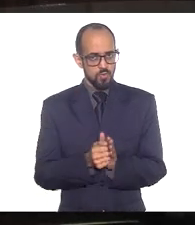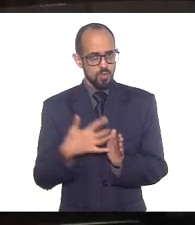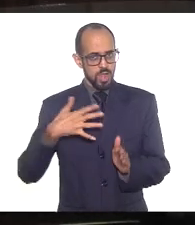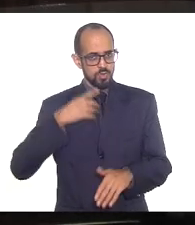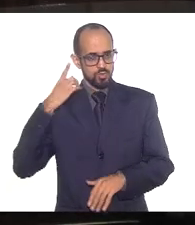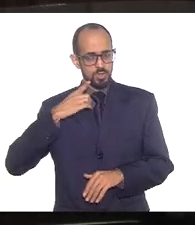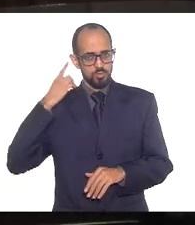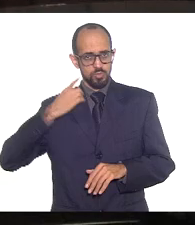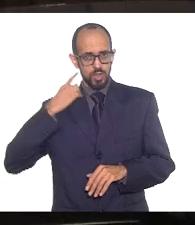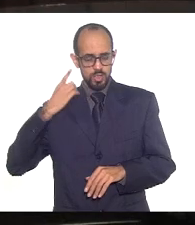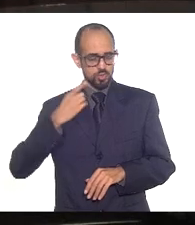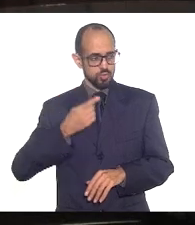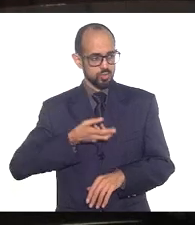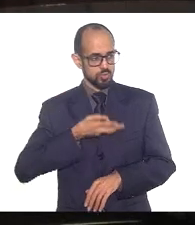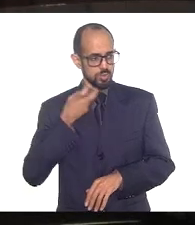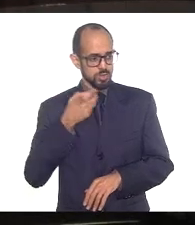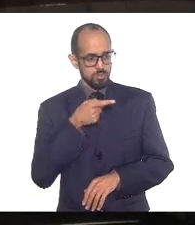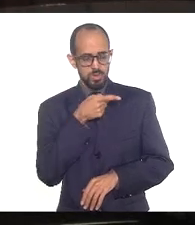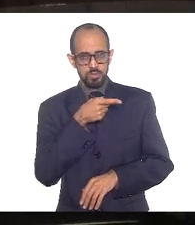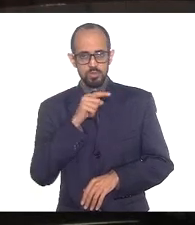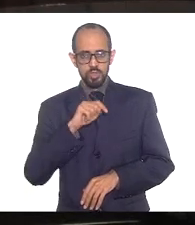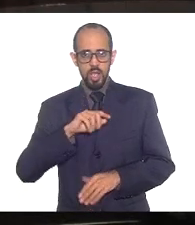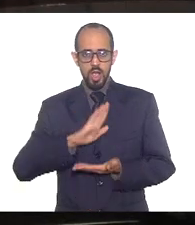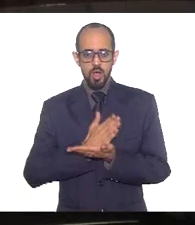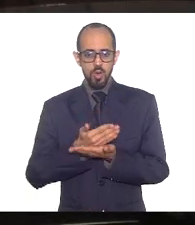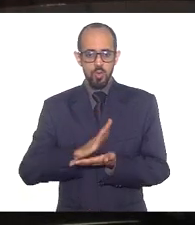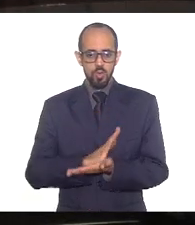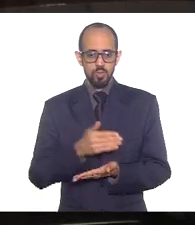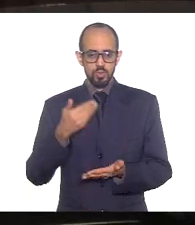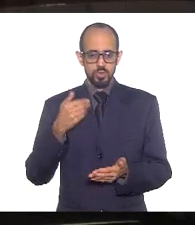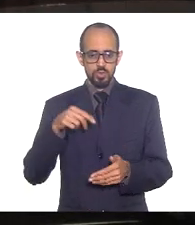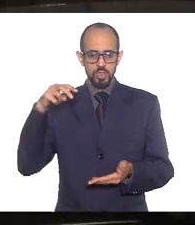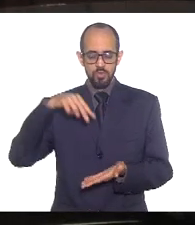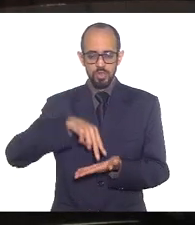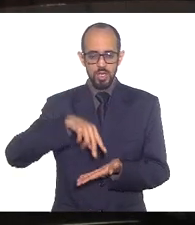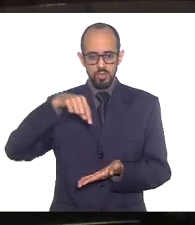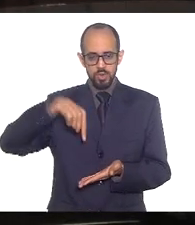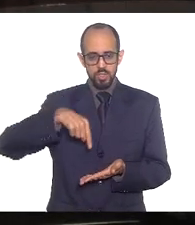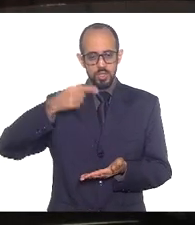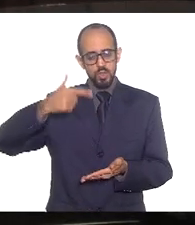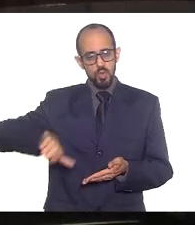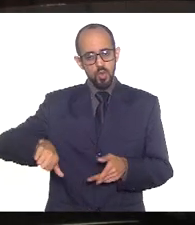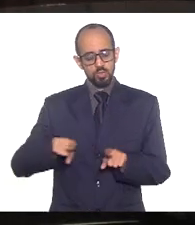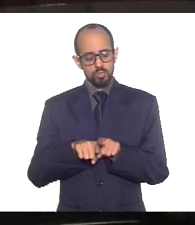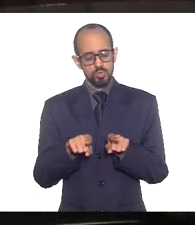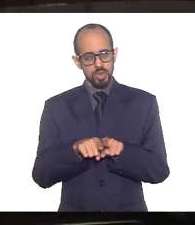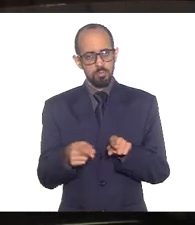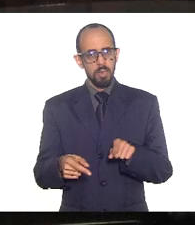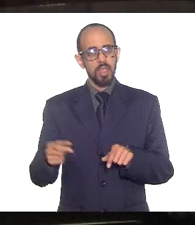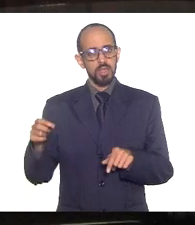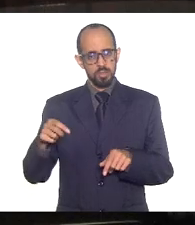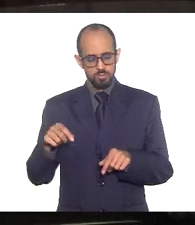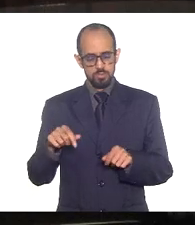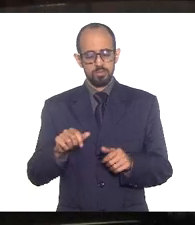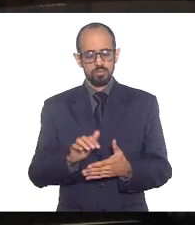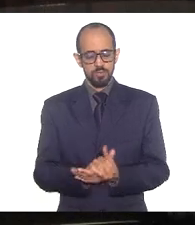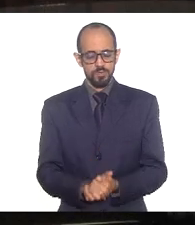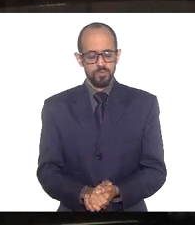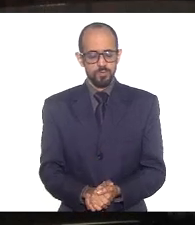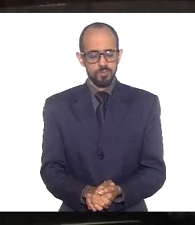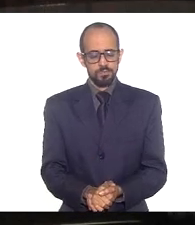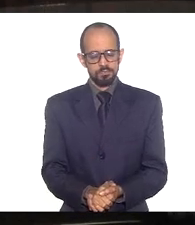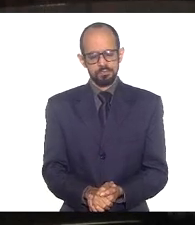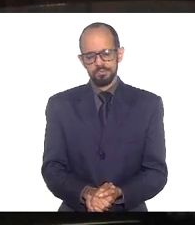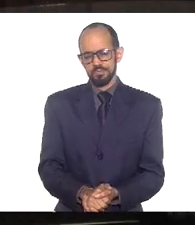deputadas notadamente aqueles que intervieram agora a pouco da Tribuna e outros que ainda vão se manifestar se faça quando